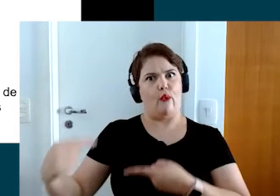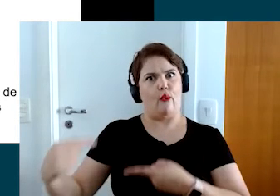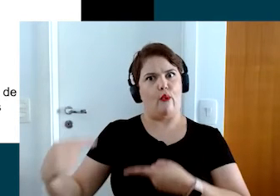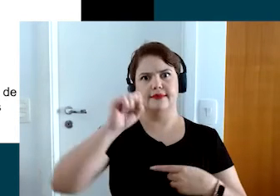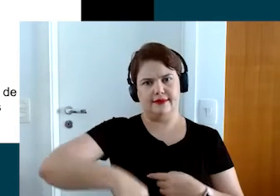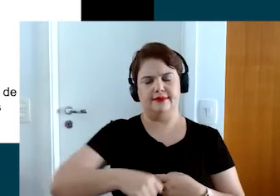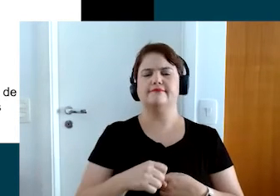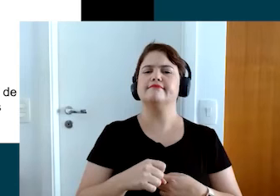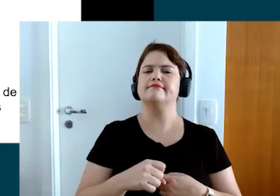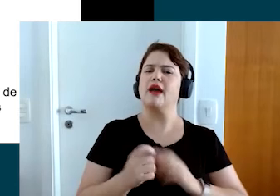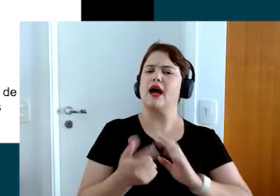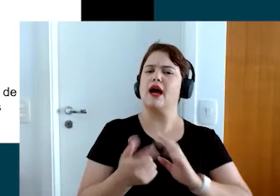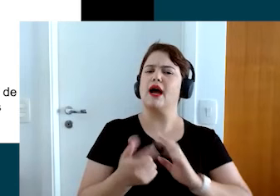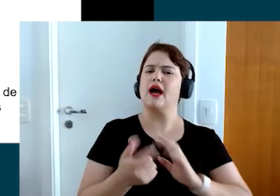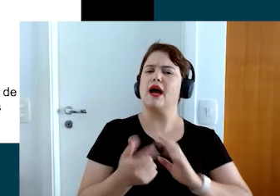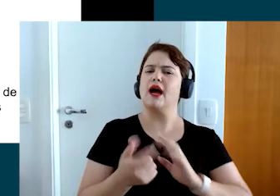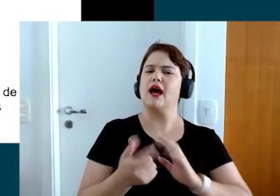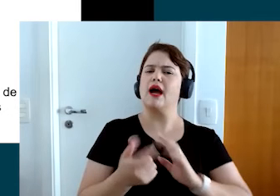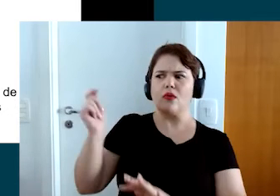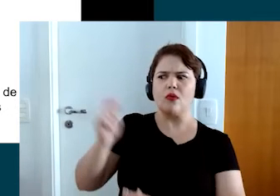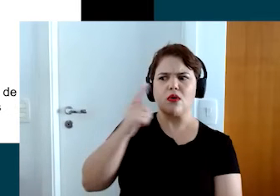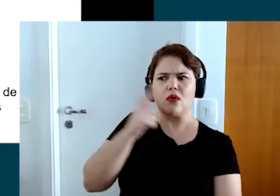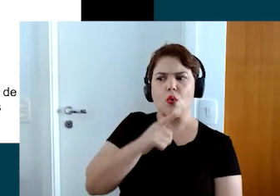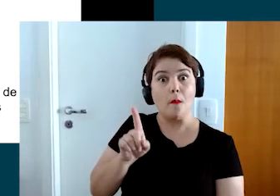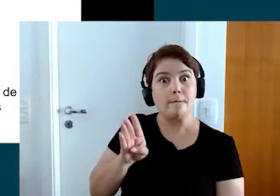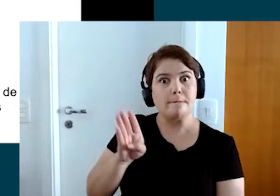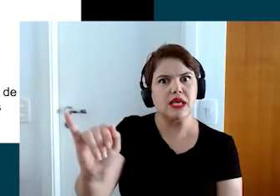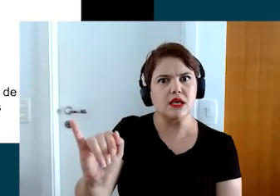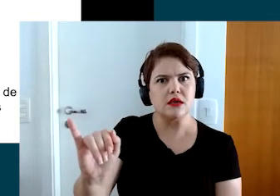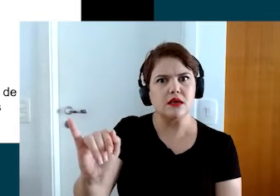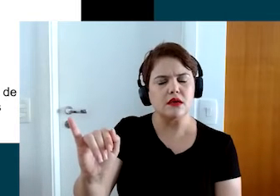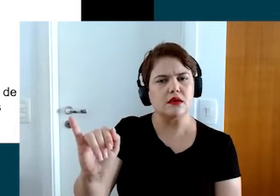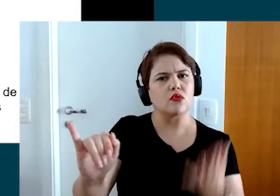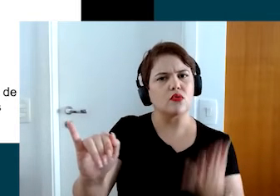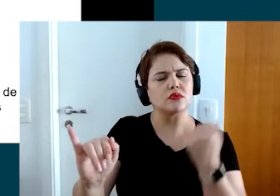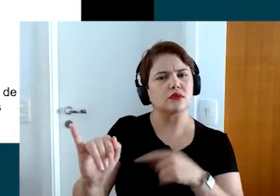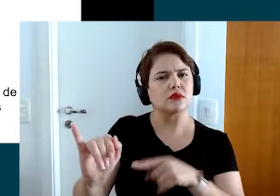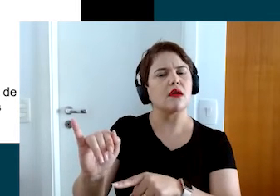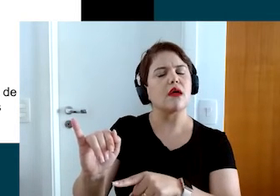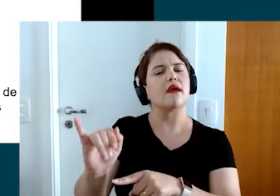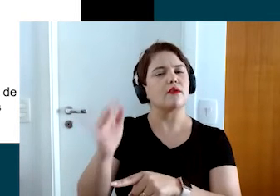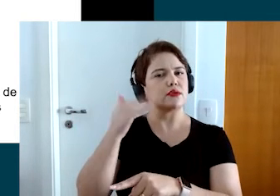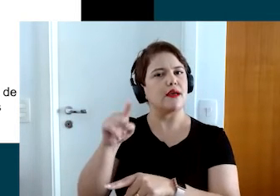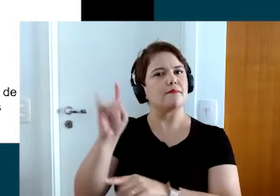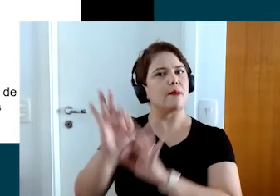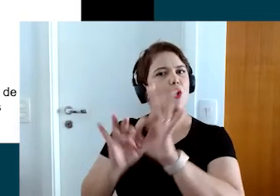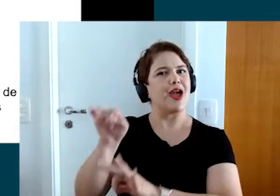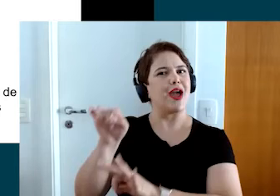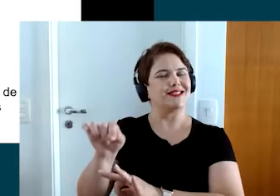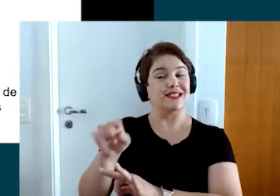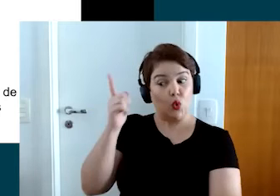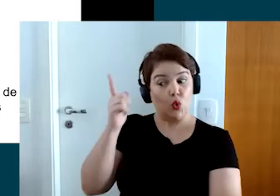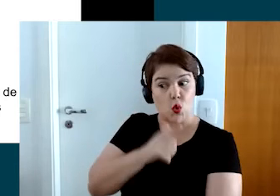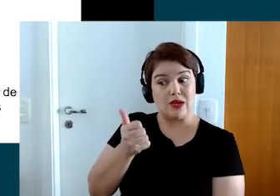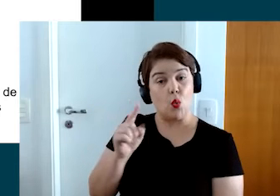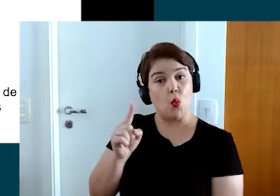E eu tenho uma chance ali de alcançar 1 bi desse mercado no meu primeiro ano, essa é a minha projeção. Então, alcançando 1 bi, quanto de